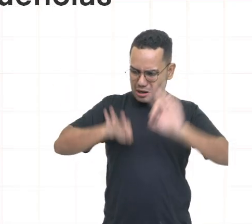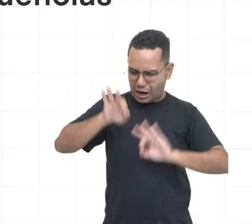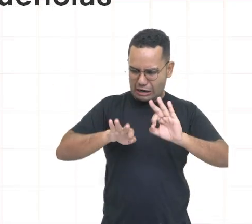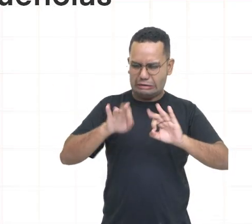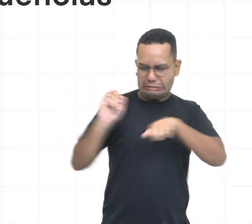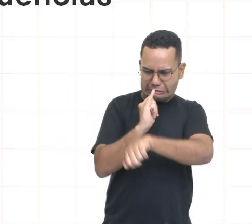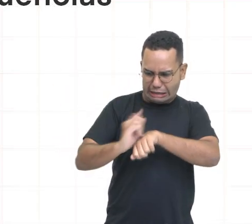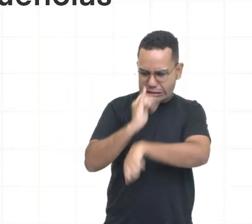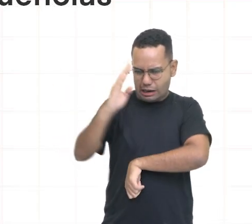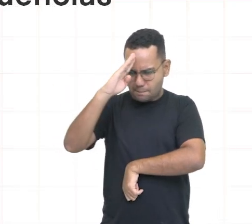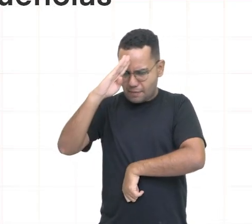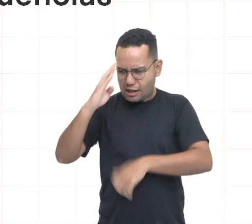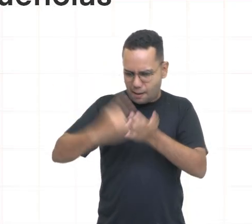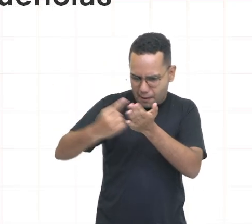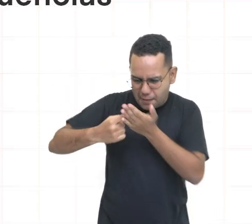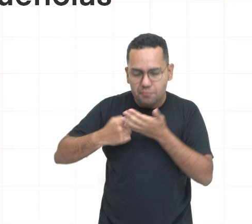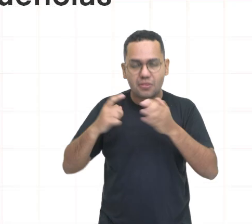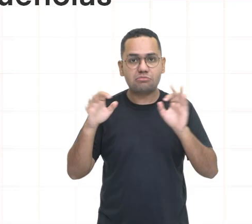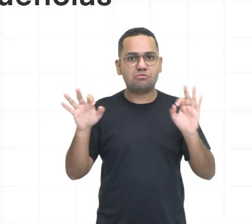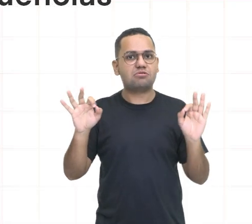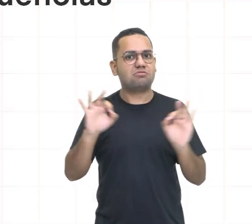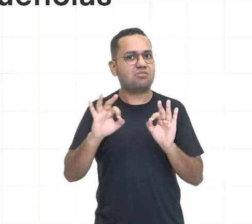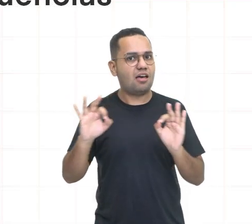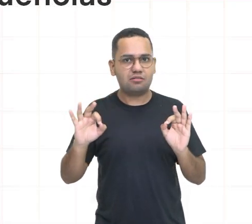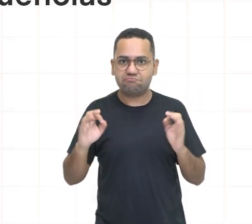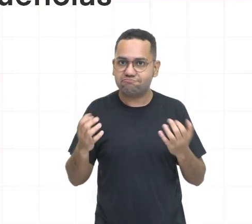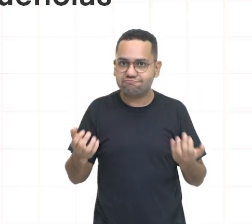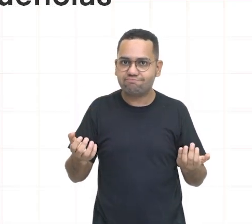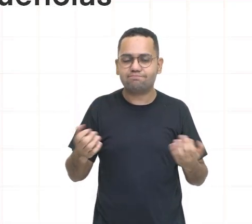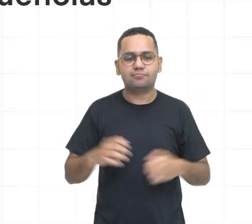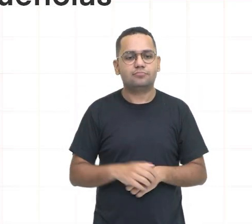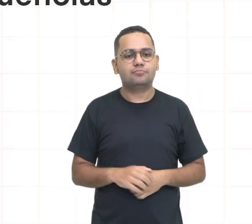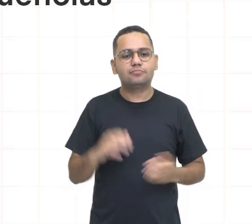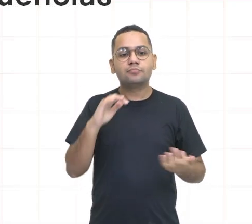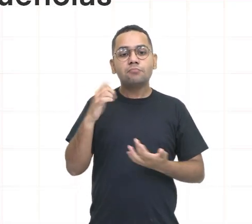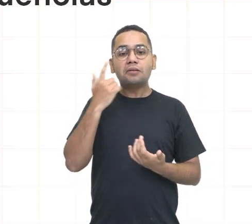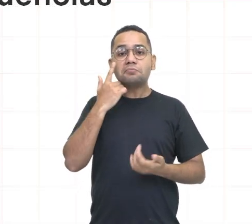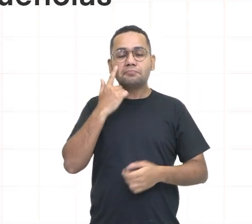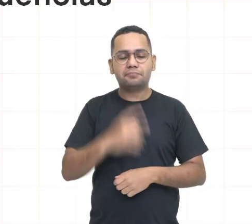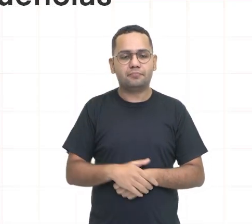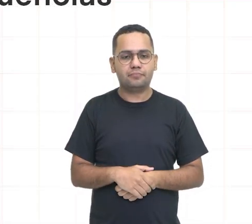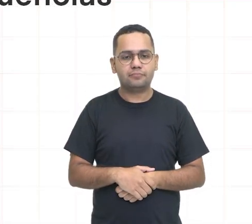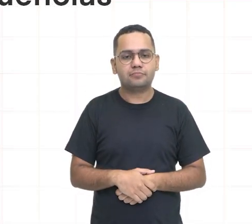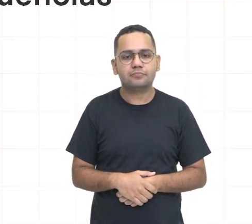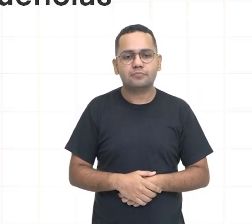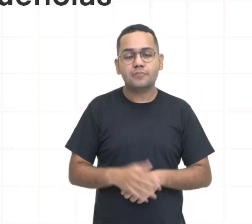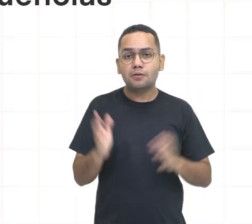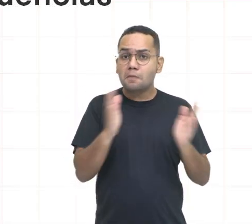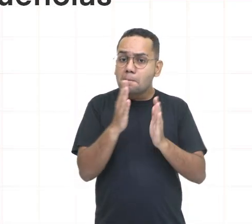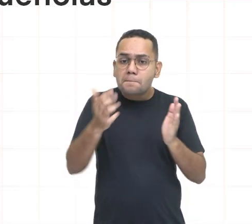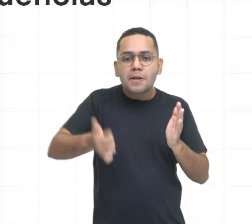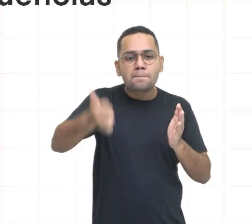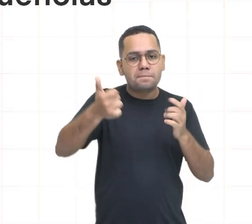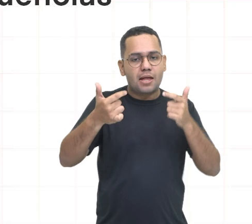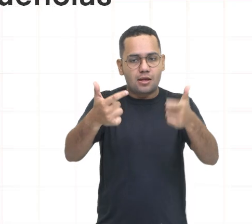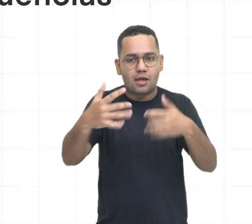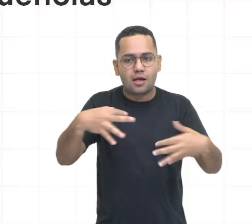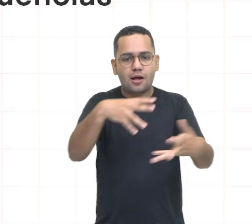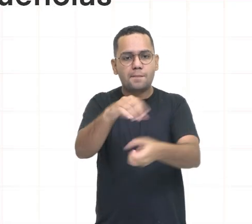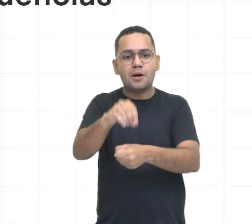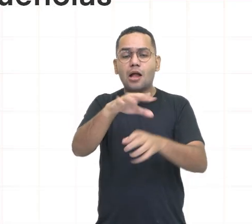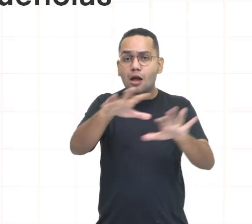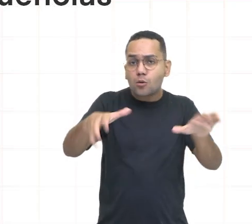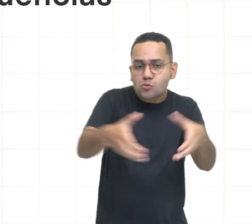propriamente dito, tá, gente? O texto fala o seguinte para a gente. Durante a Primeira Guerra Mundial, como membro da Tríplice Entente, a